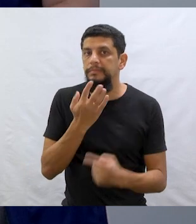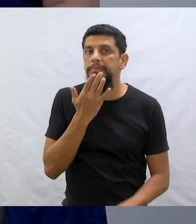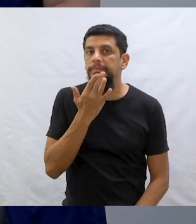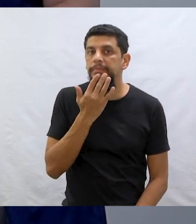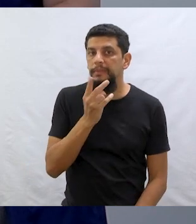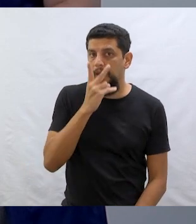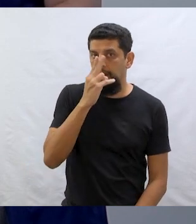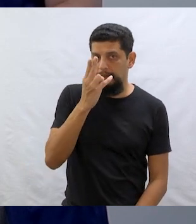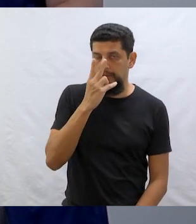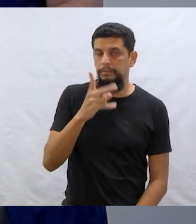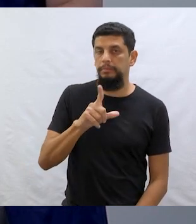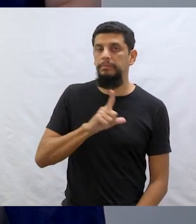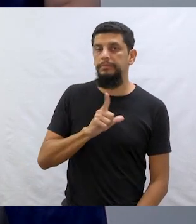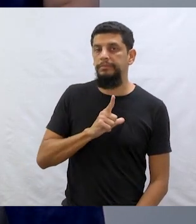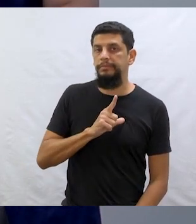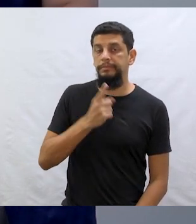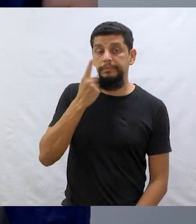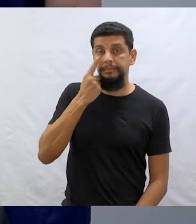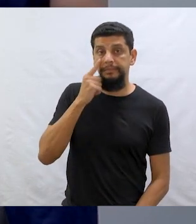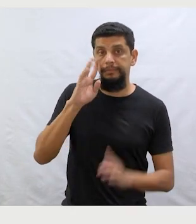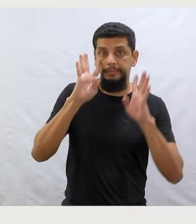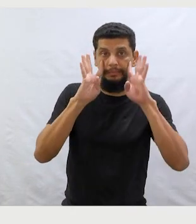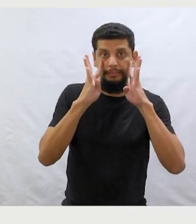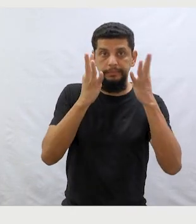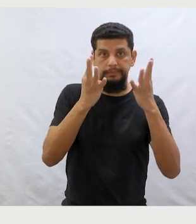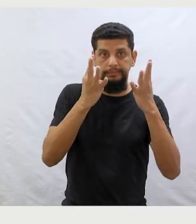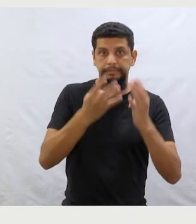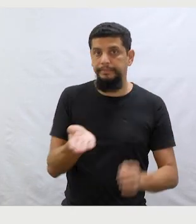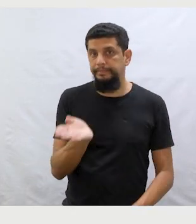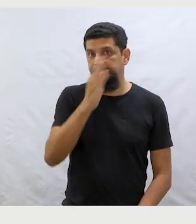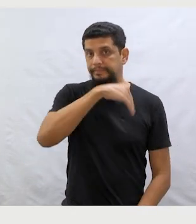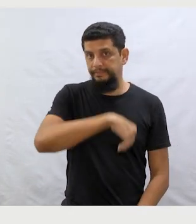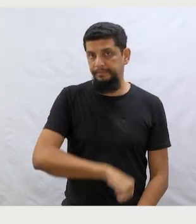que vocês acham que vai sair? Presta atenção, vamos lá.